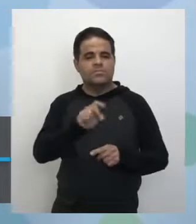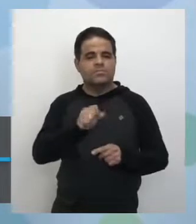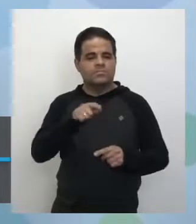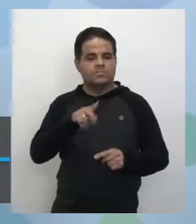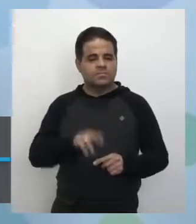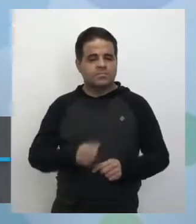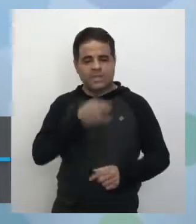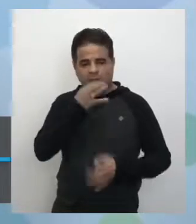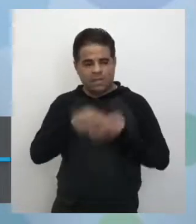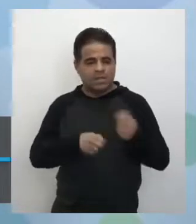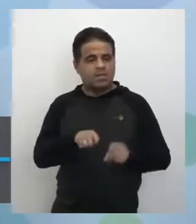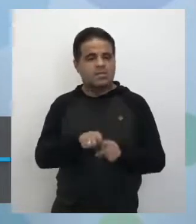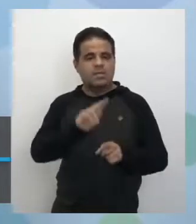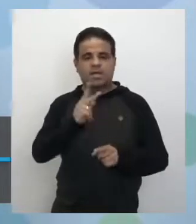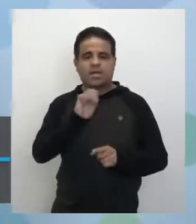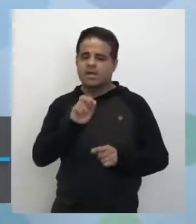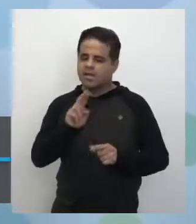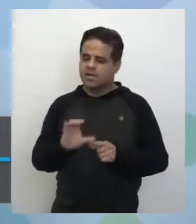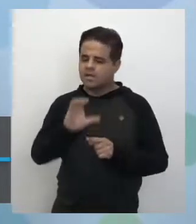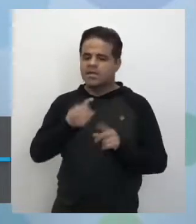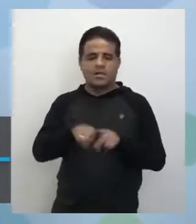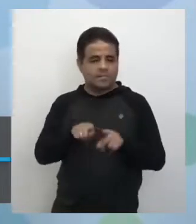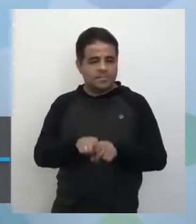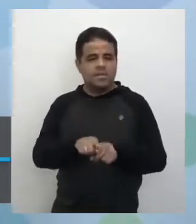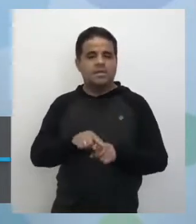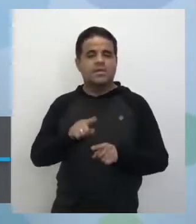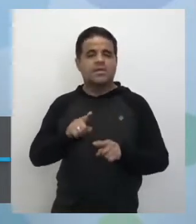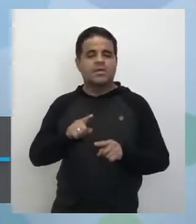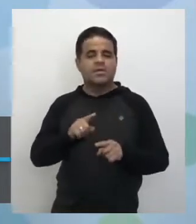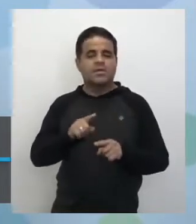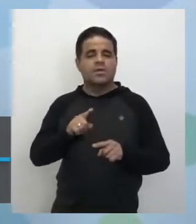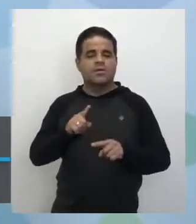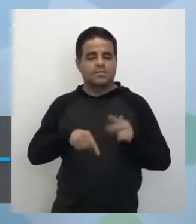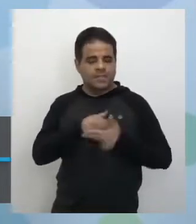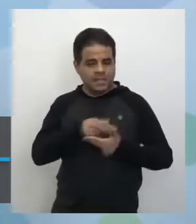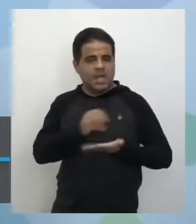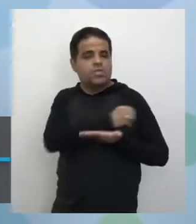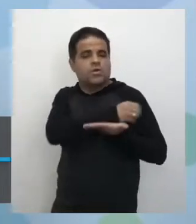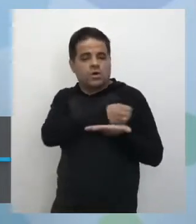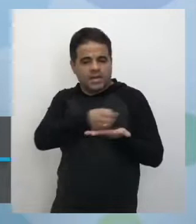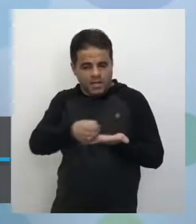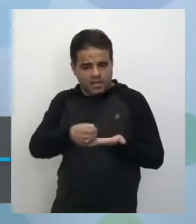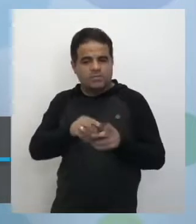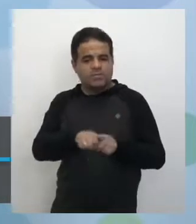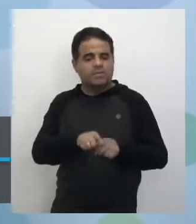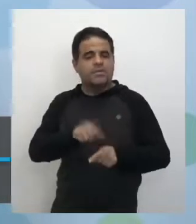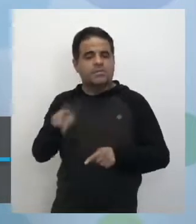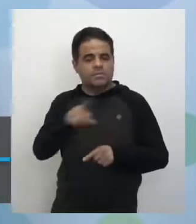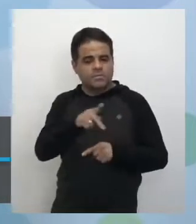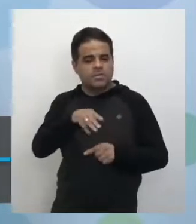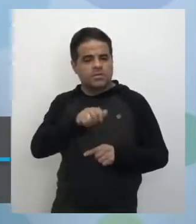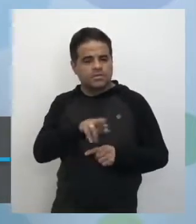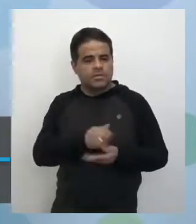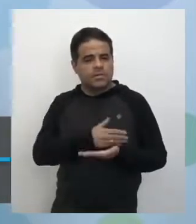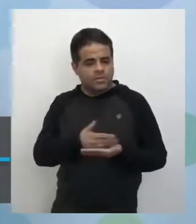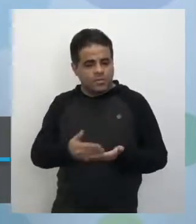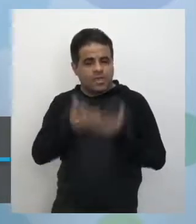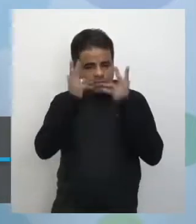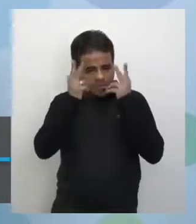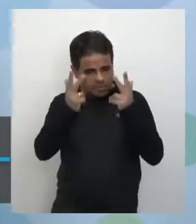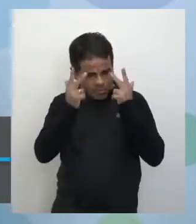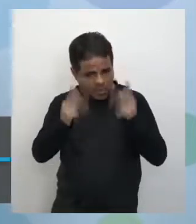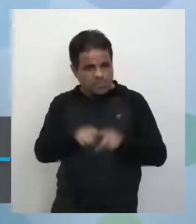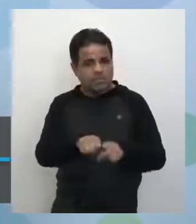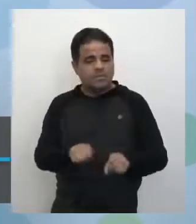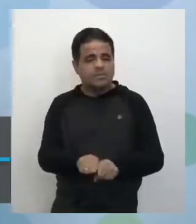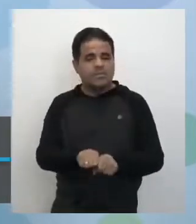falando, né? Tem o Eric que também são materiais naturais ou orgânicos. Pro Maria também fala materiais de origem